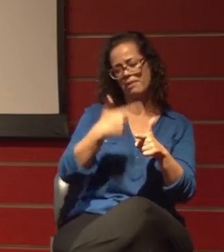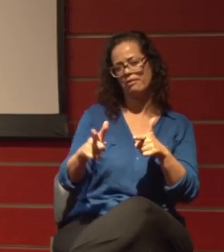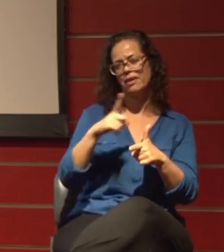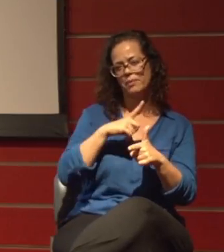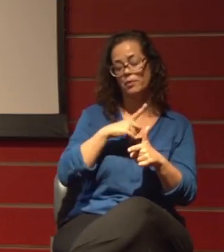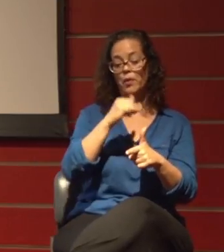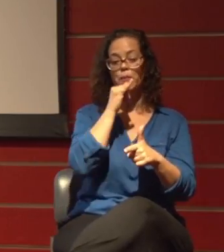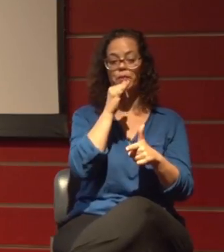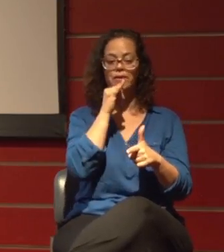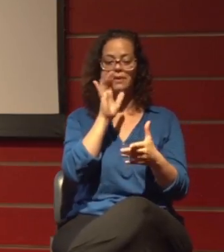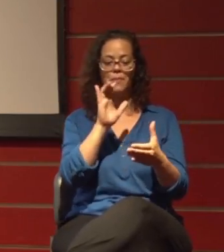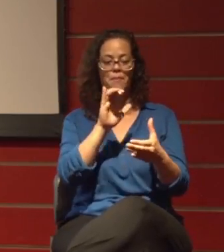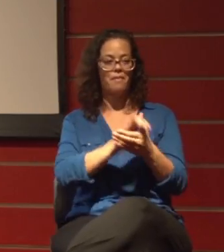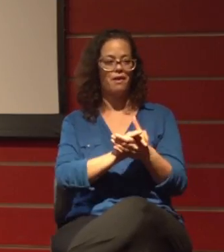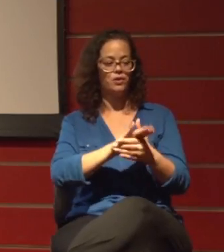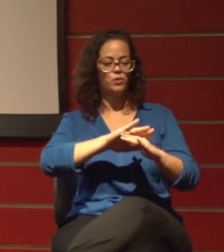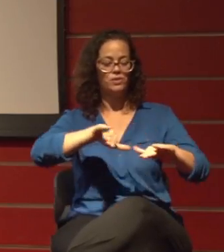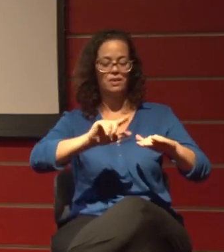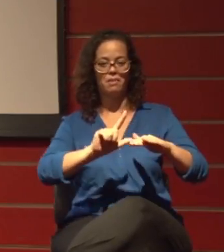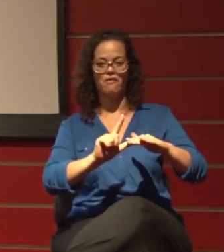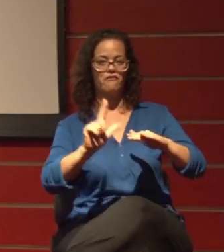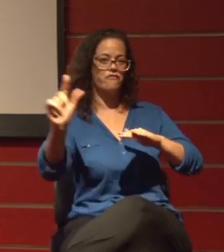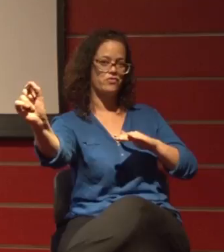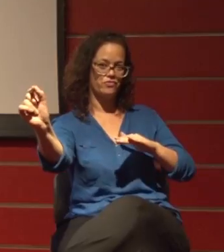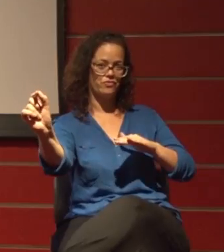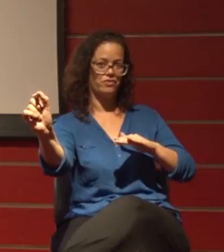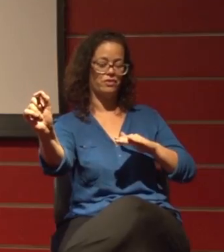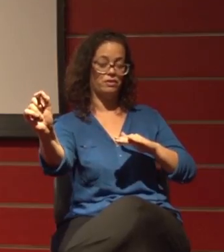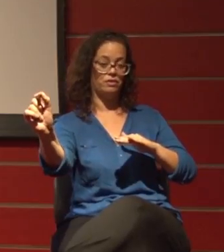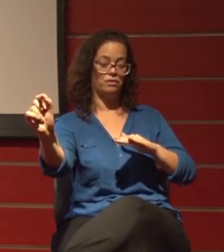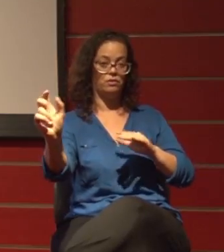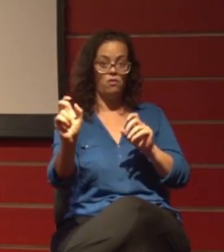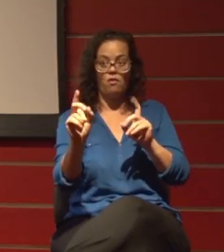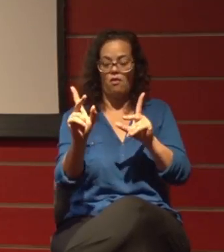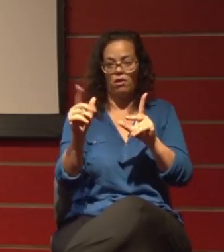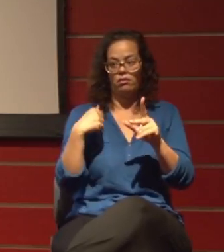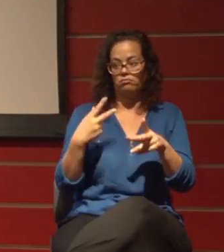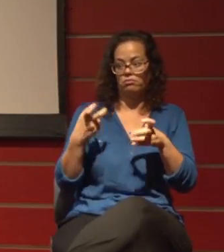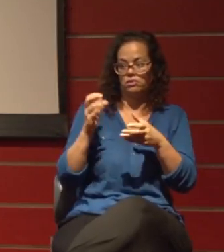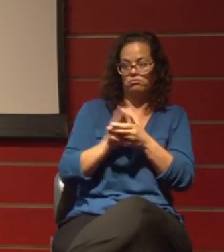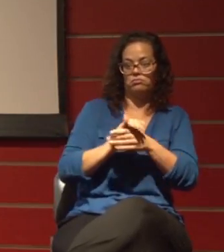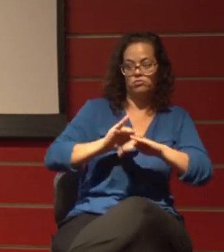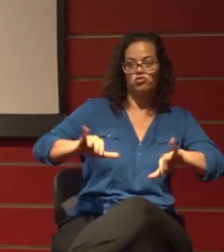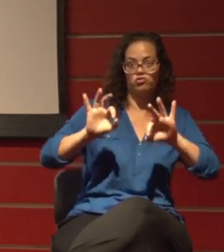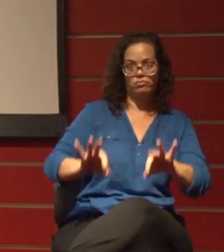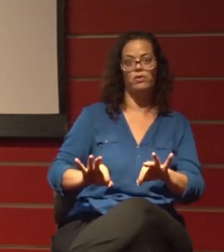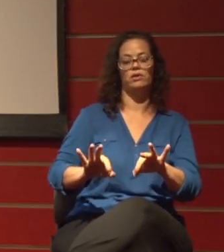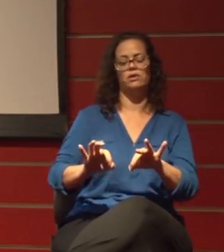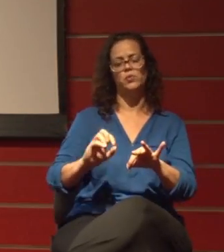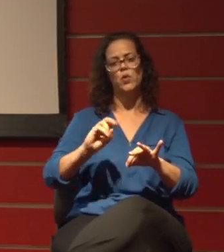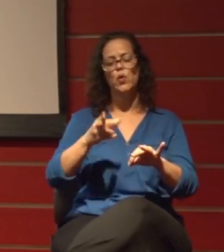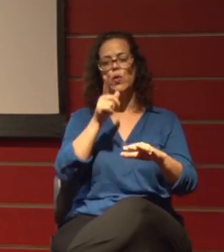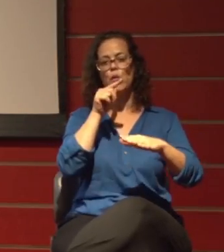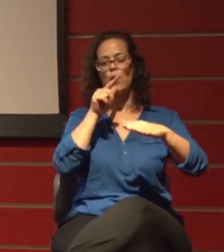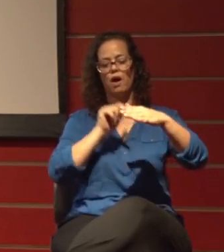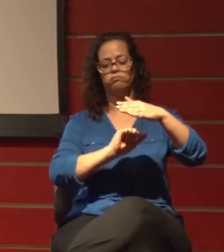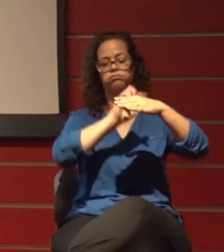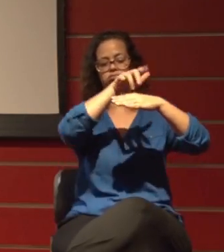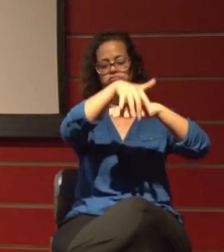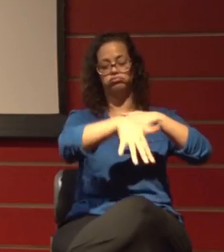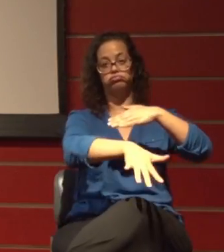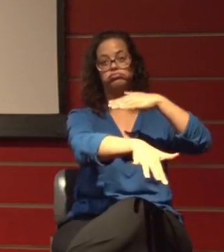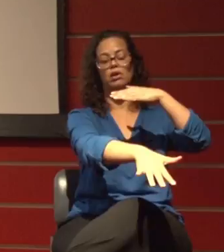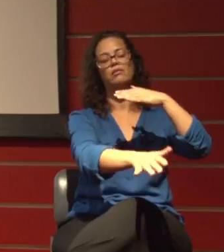cônjuge sai de casa então não tem como negar que o casamento não acabou entendeu ou a enchente chegou ele vai ter que encarar os fatos